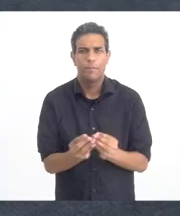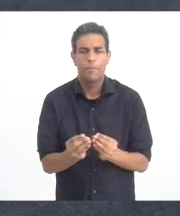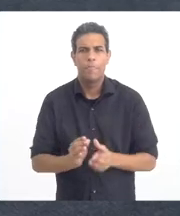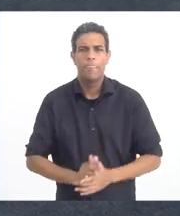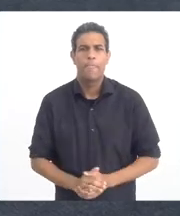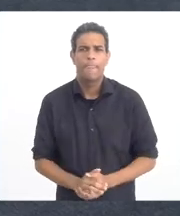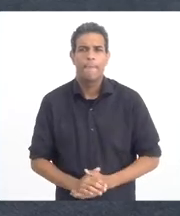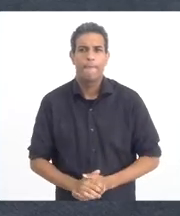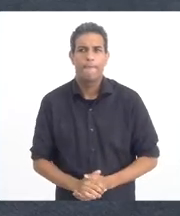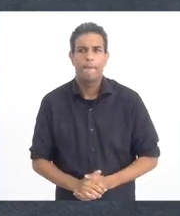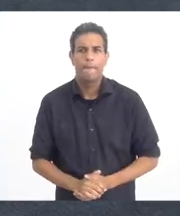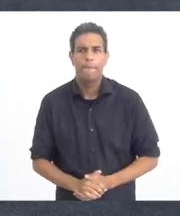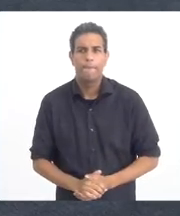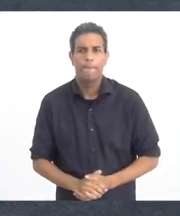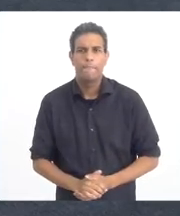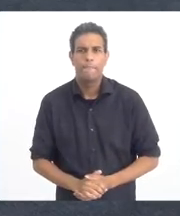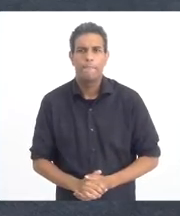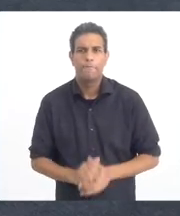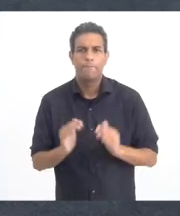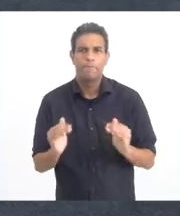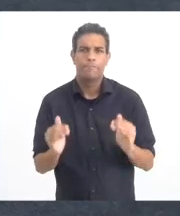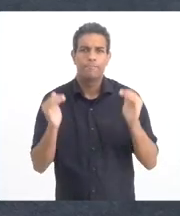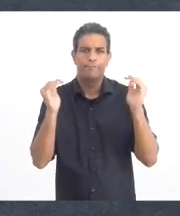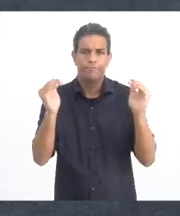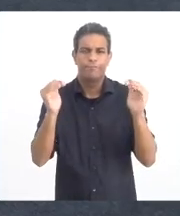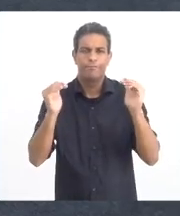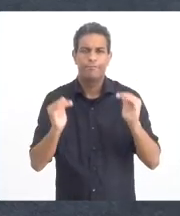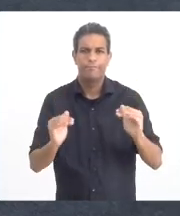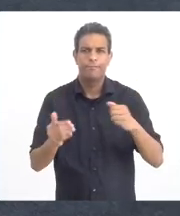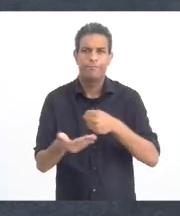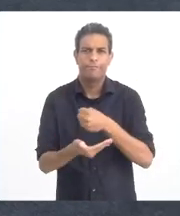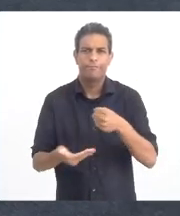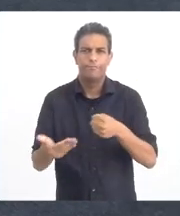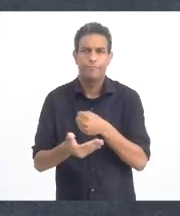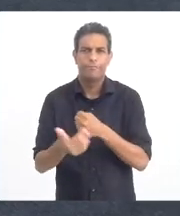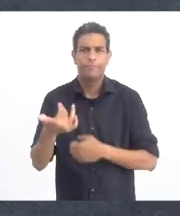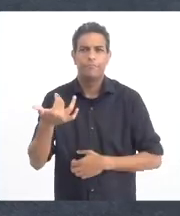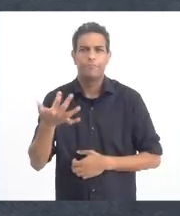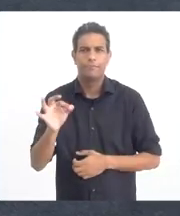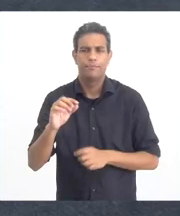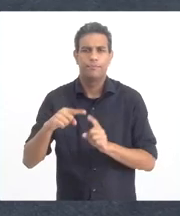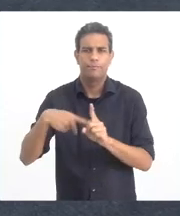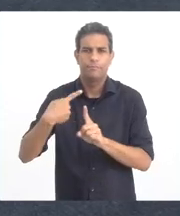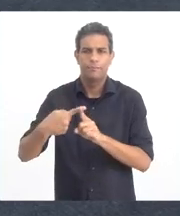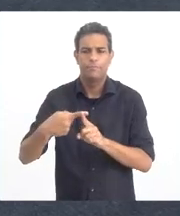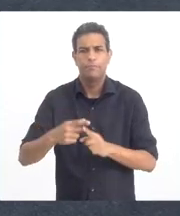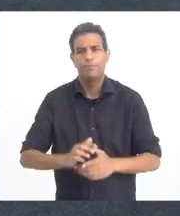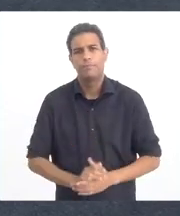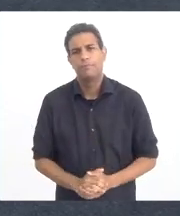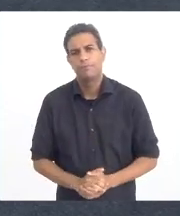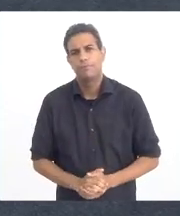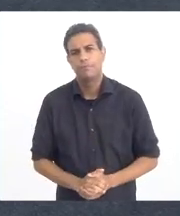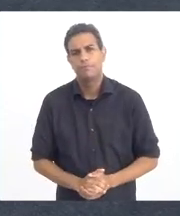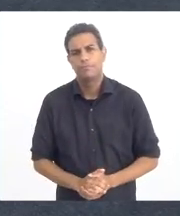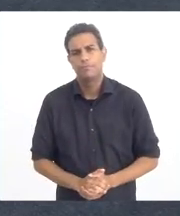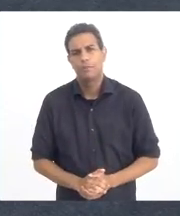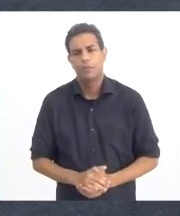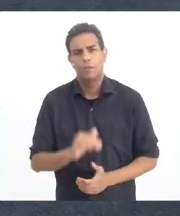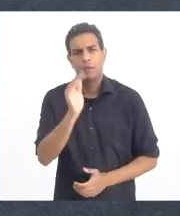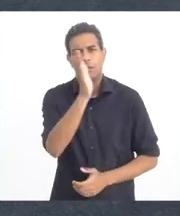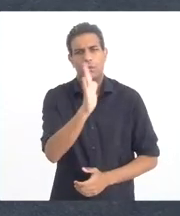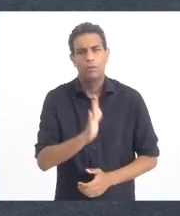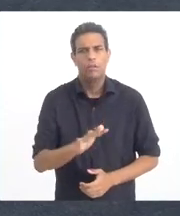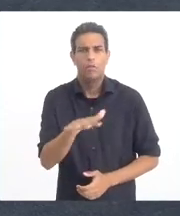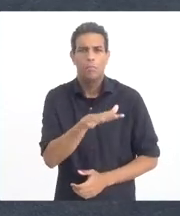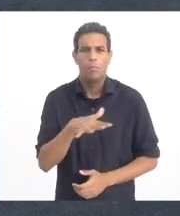aqui a distância do topo para a base são 10 vezes. Em lugar nenhum do Brasil a gente vê isso,